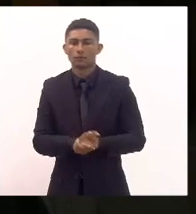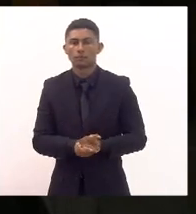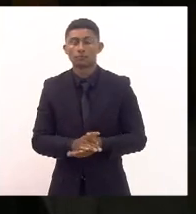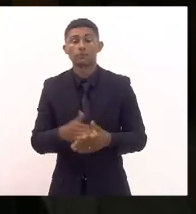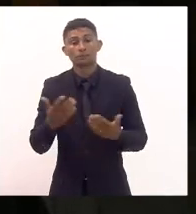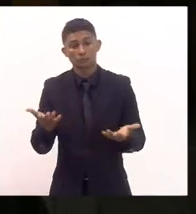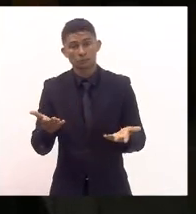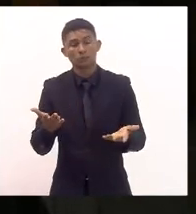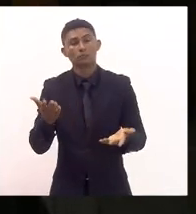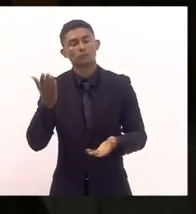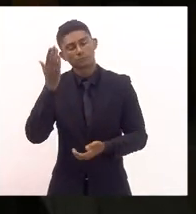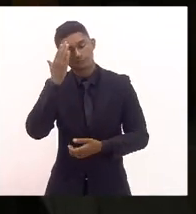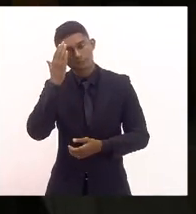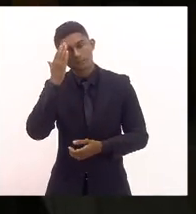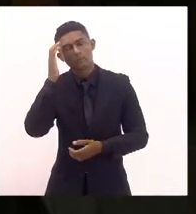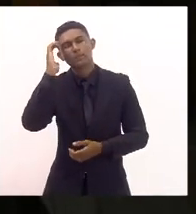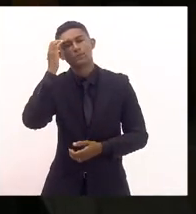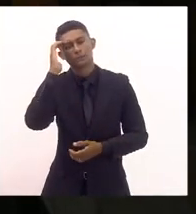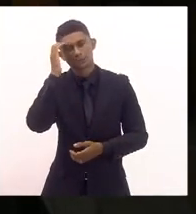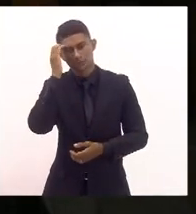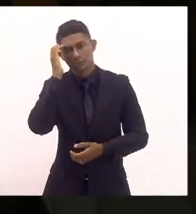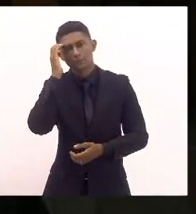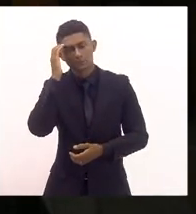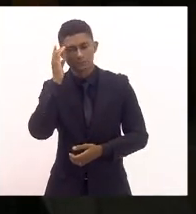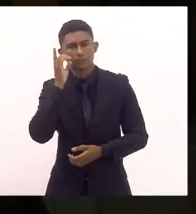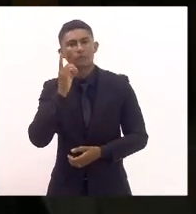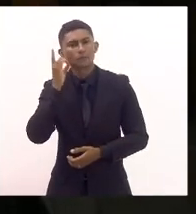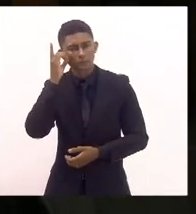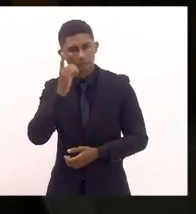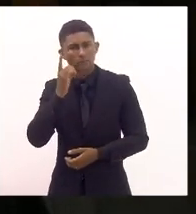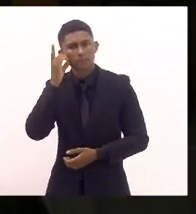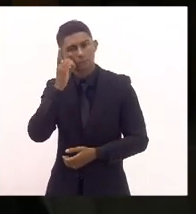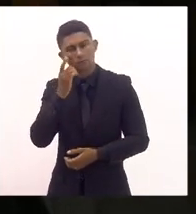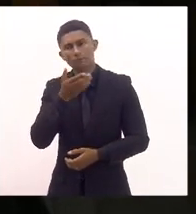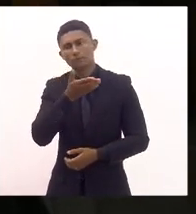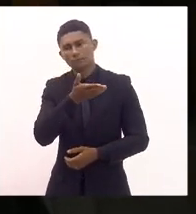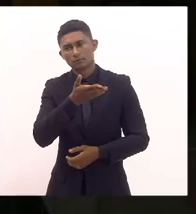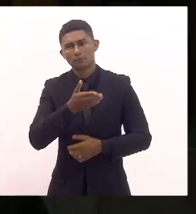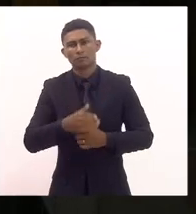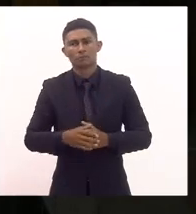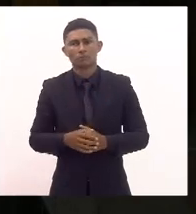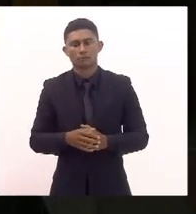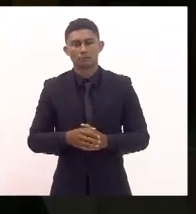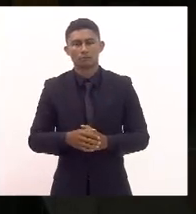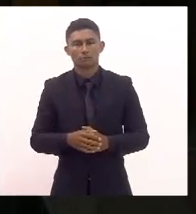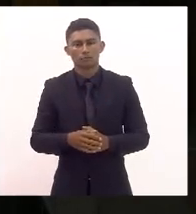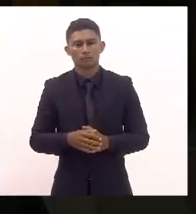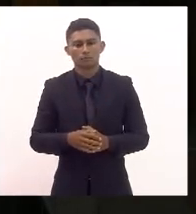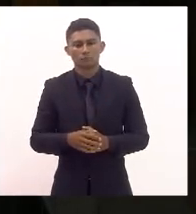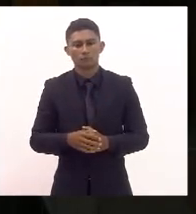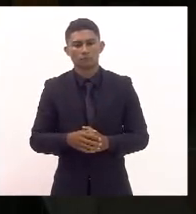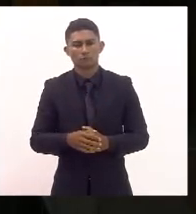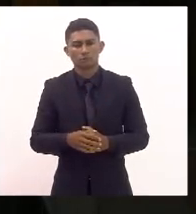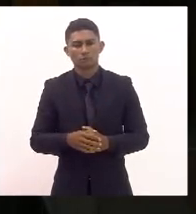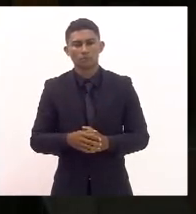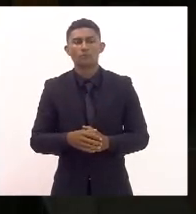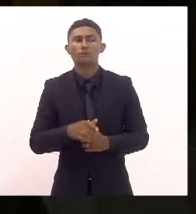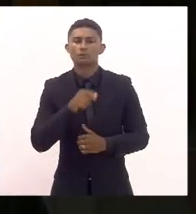já até Compreendo que o deputado e ele tenha